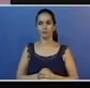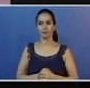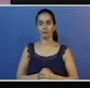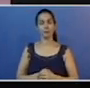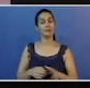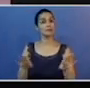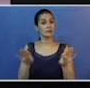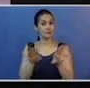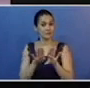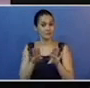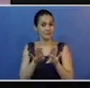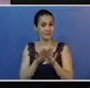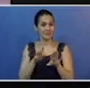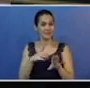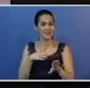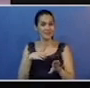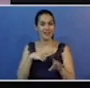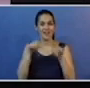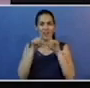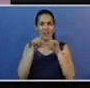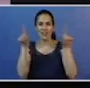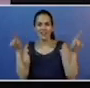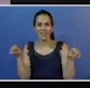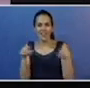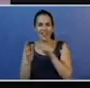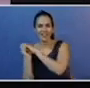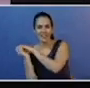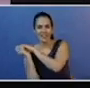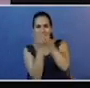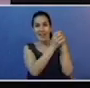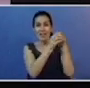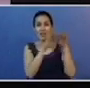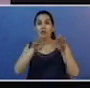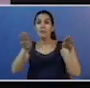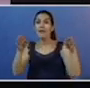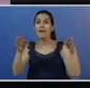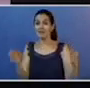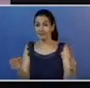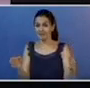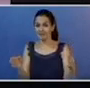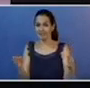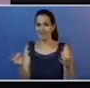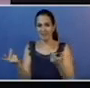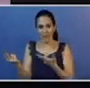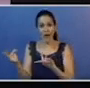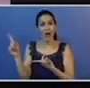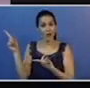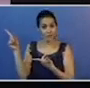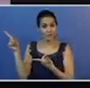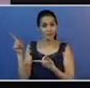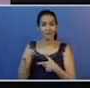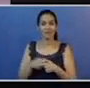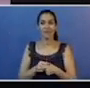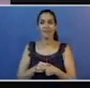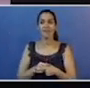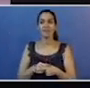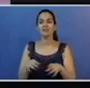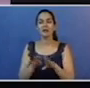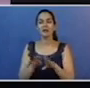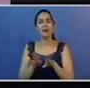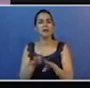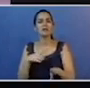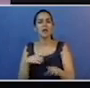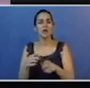tênis de mesa, né, que na verdade é um tênis de quadra em miniatura, né, então nós podemos ver aqui os atletas rebatendo uma bolinha também com a utilização de uma